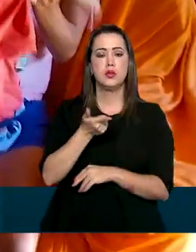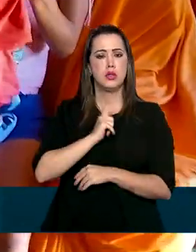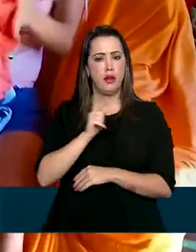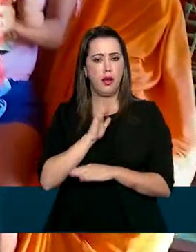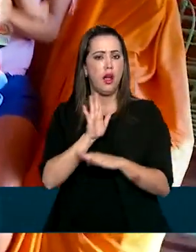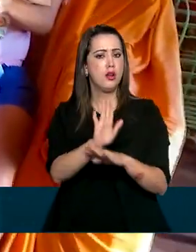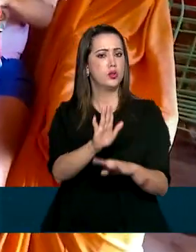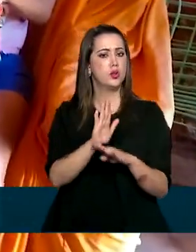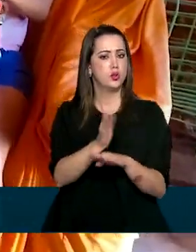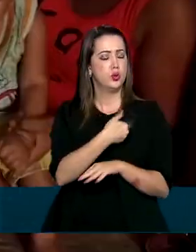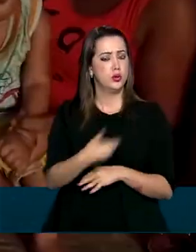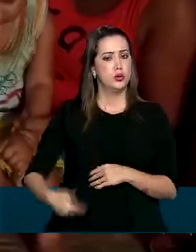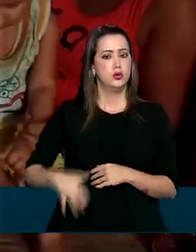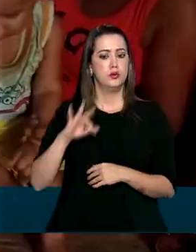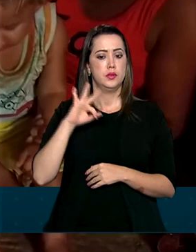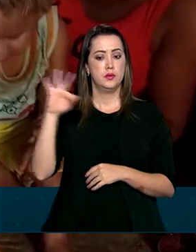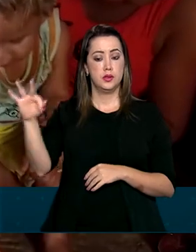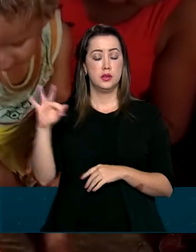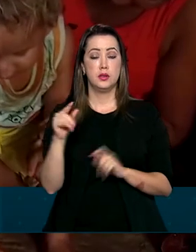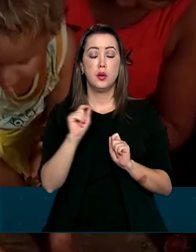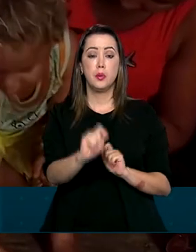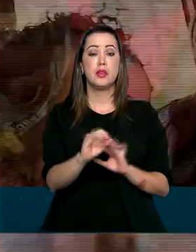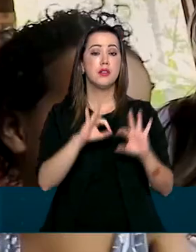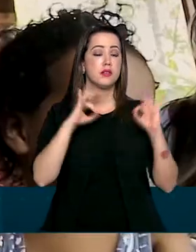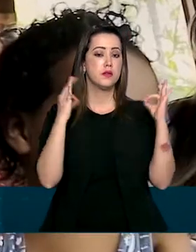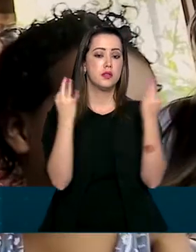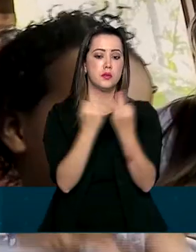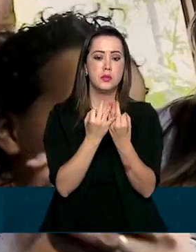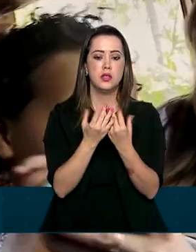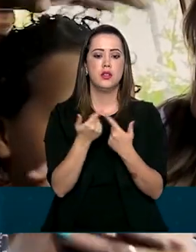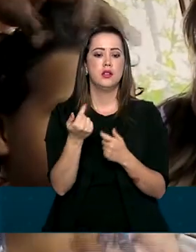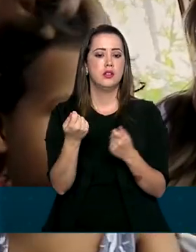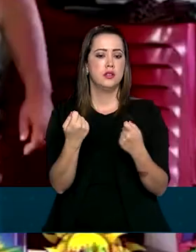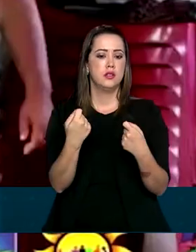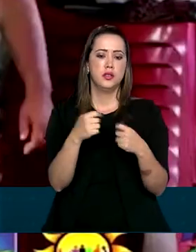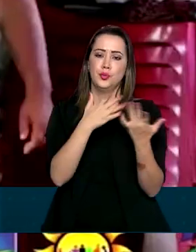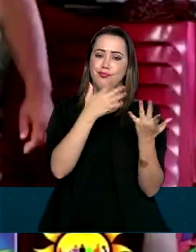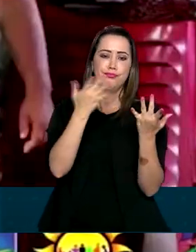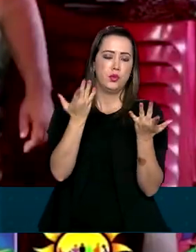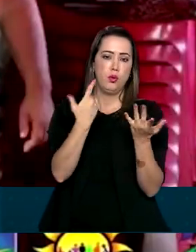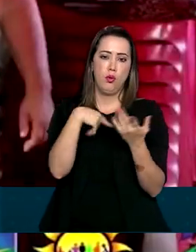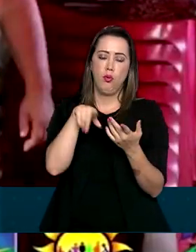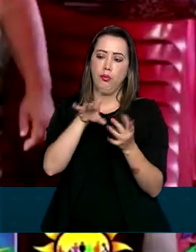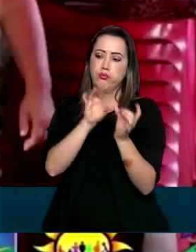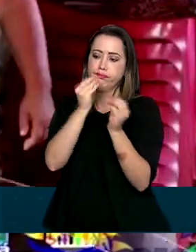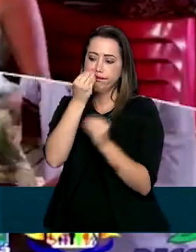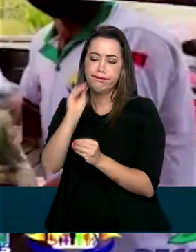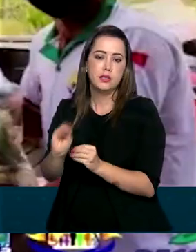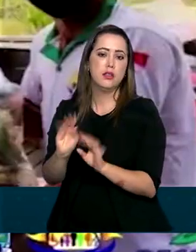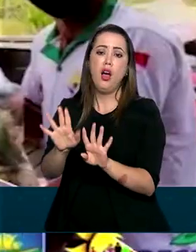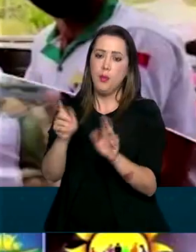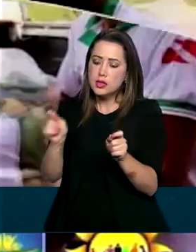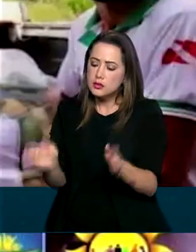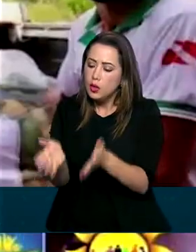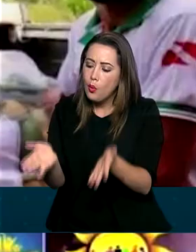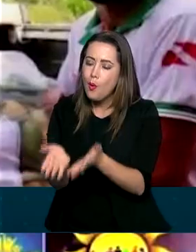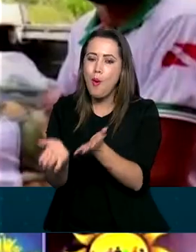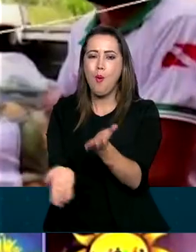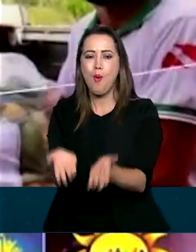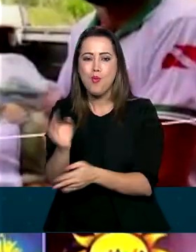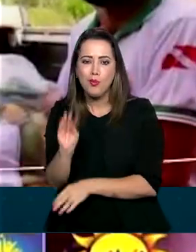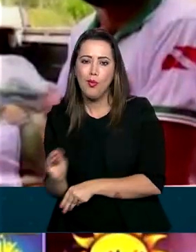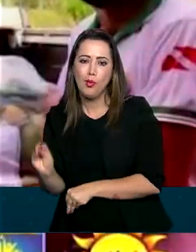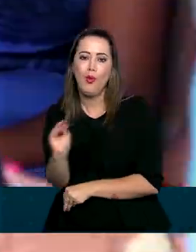recursos do governo federal para que as famílias não fiquem desassistidas nesse momento de isolamento social.